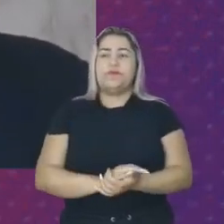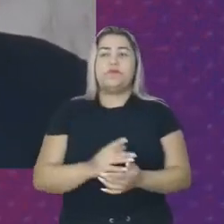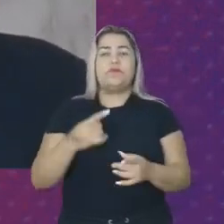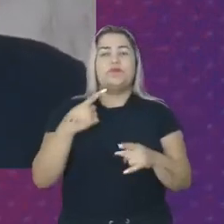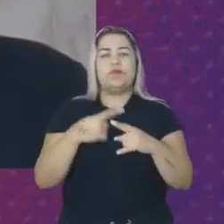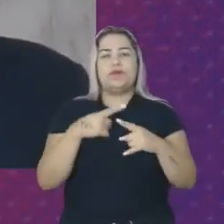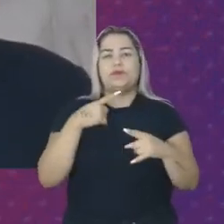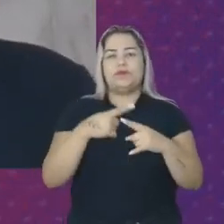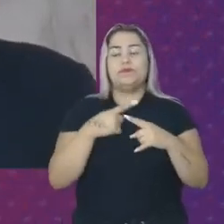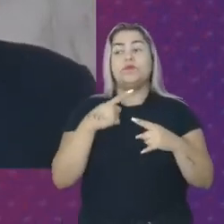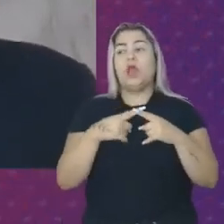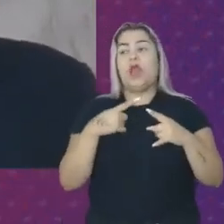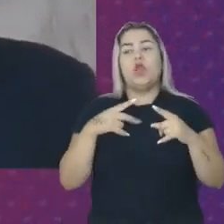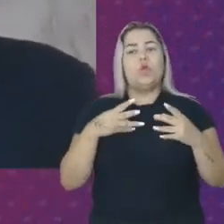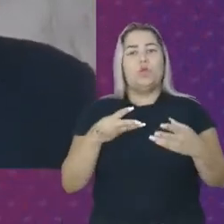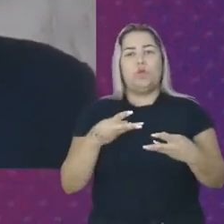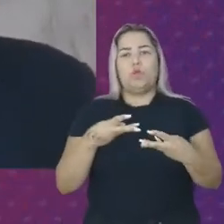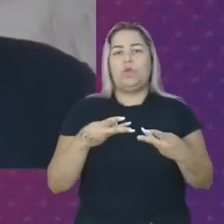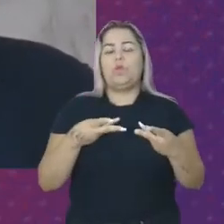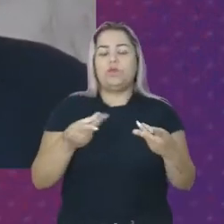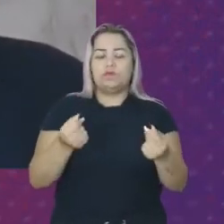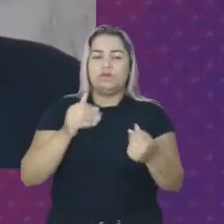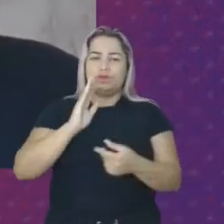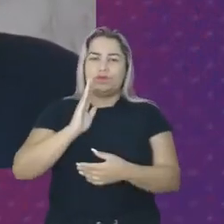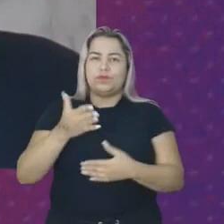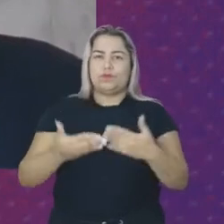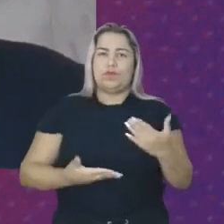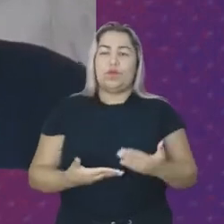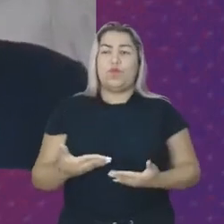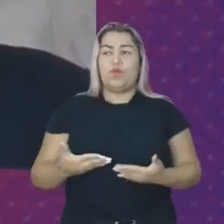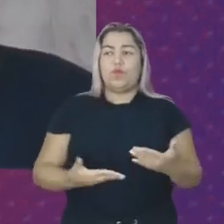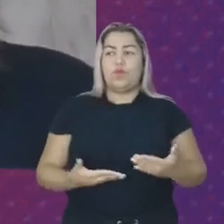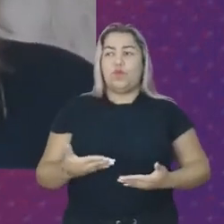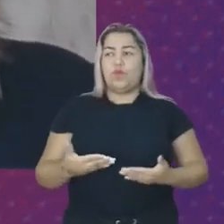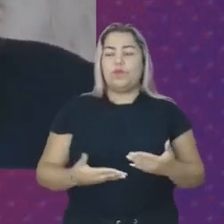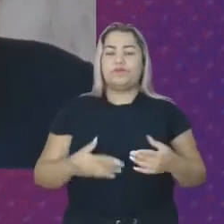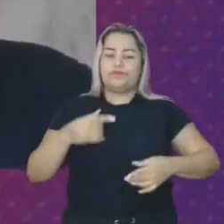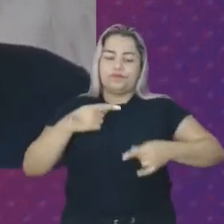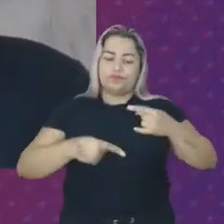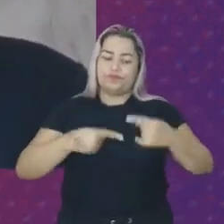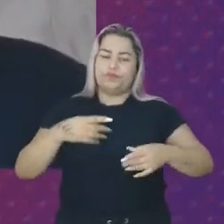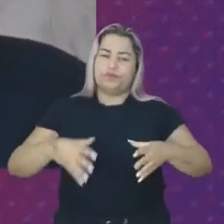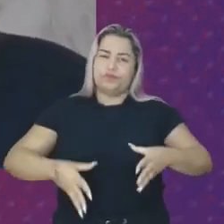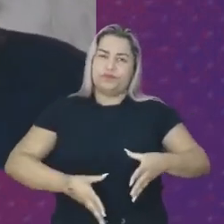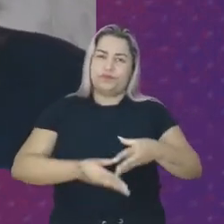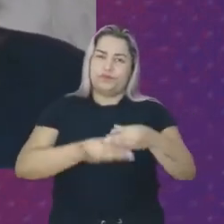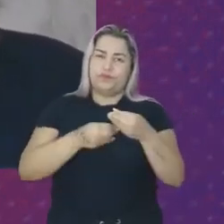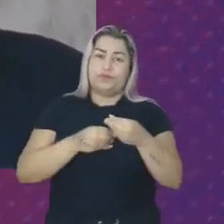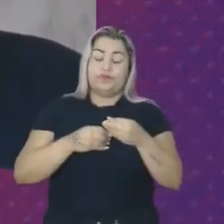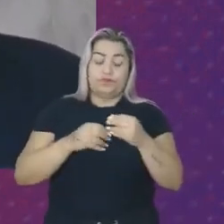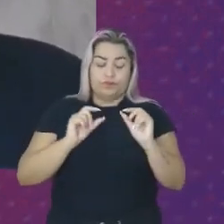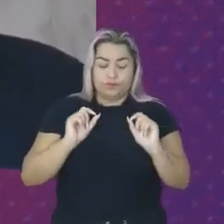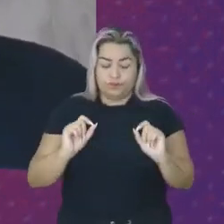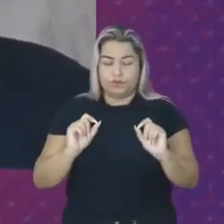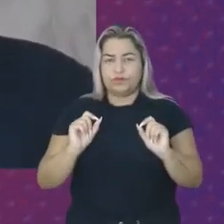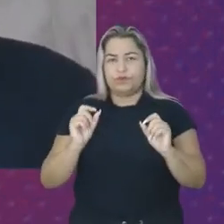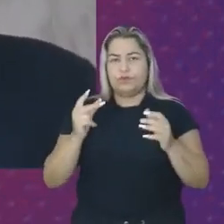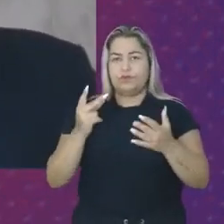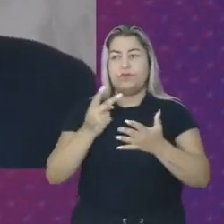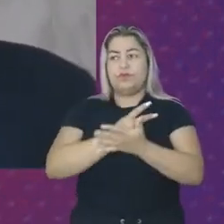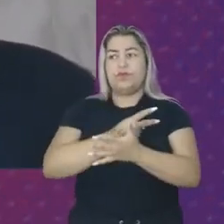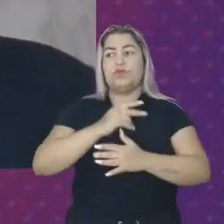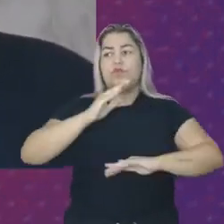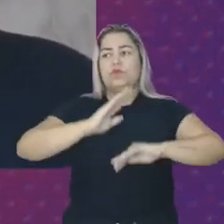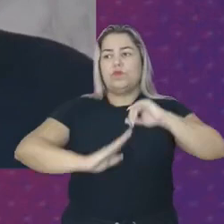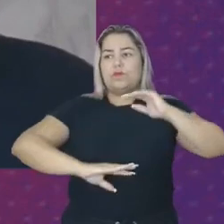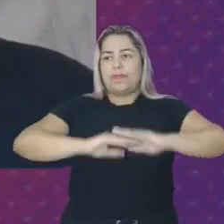porque são muitos já os serviços e as políticas implementadas. Portanto, além dessas